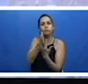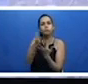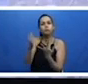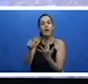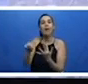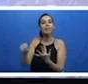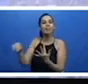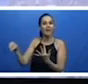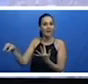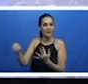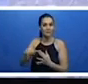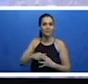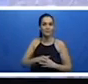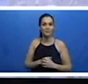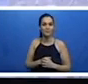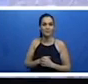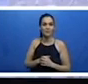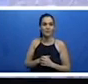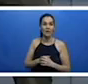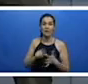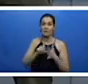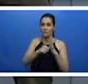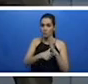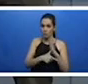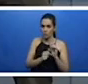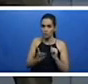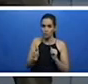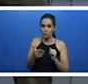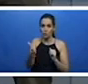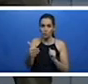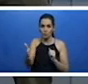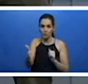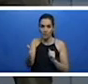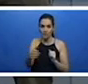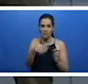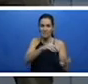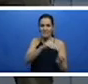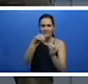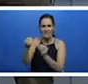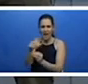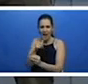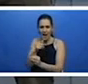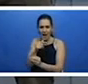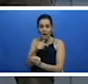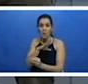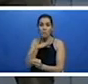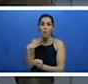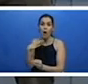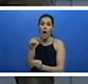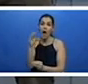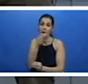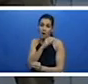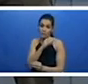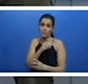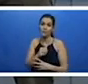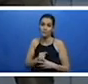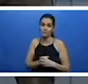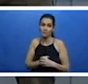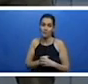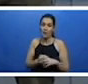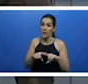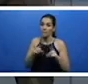quando os peixes eles saem da água, eles não sobrevivem muito tempo. a tendência é morrer em pouco tempo. Esses